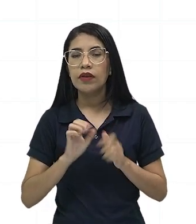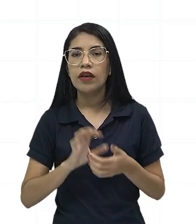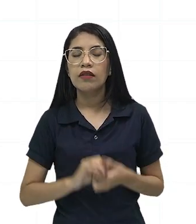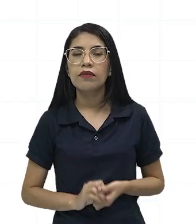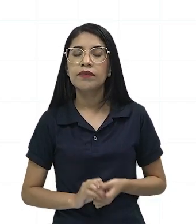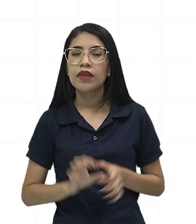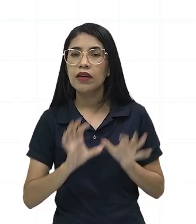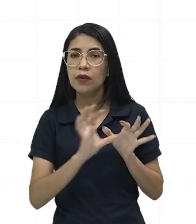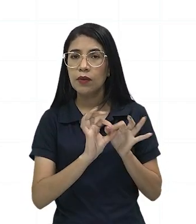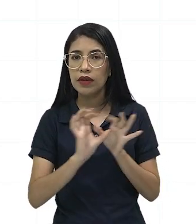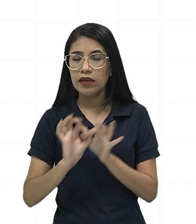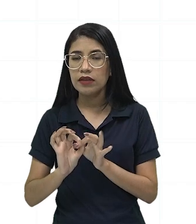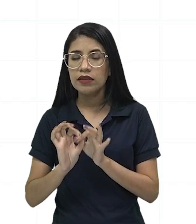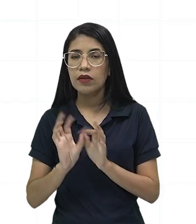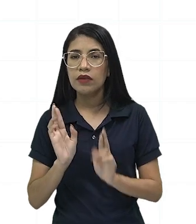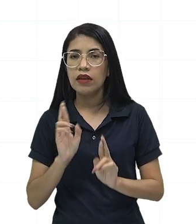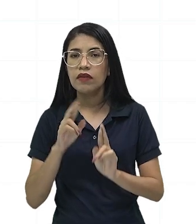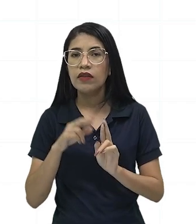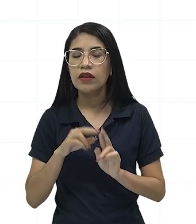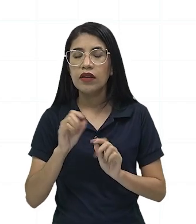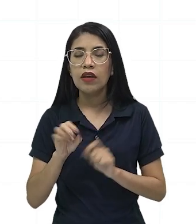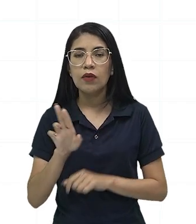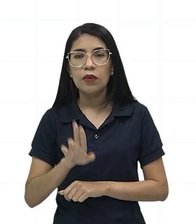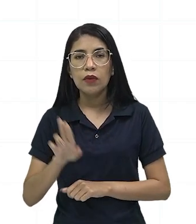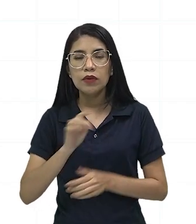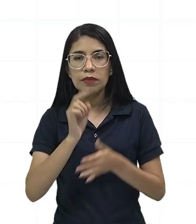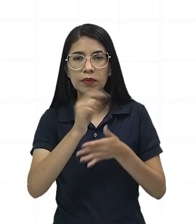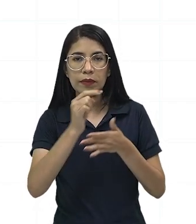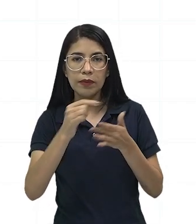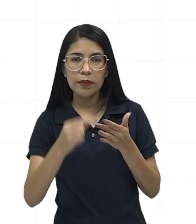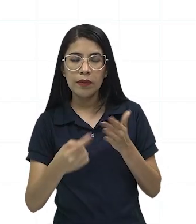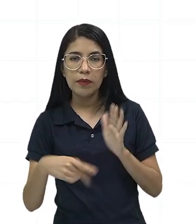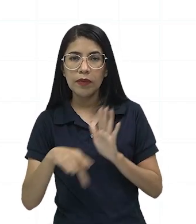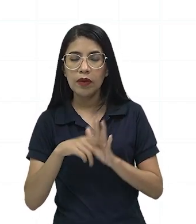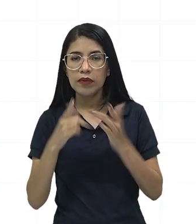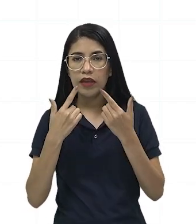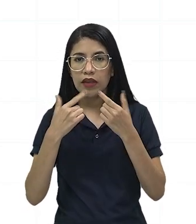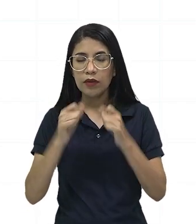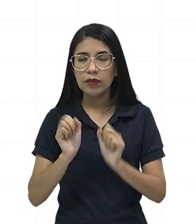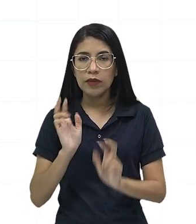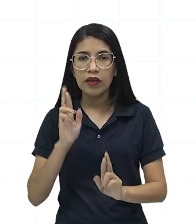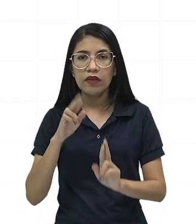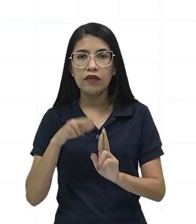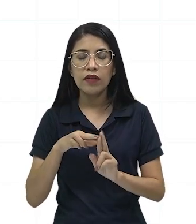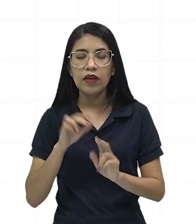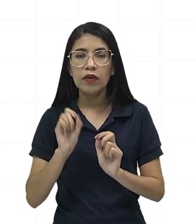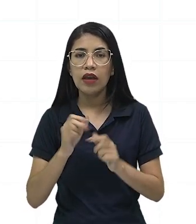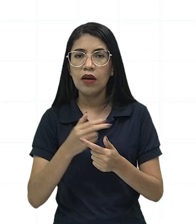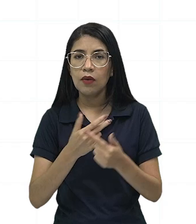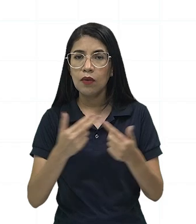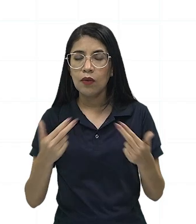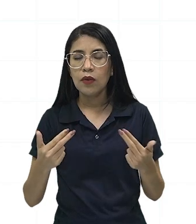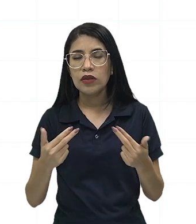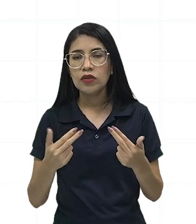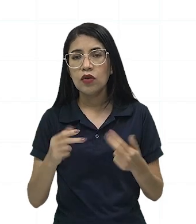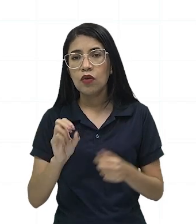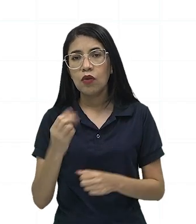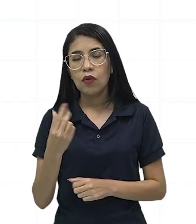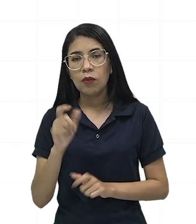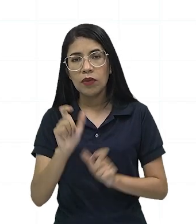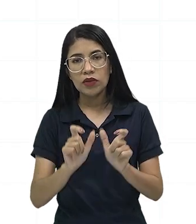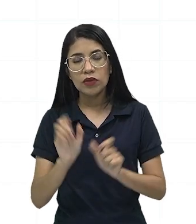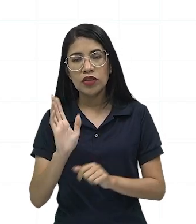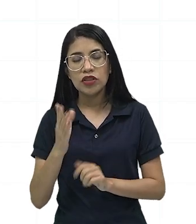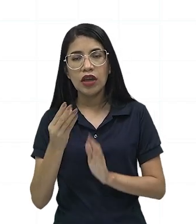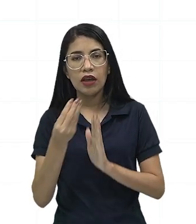coesão referencial refere-se ao uso de elementos linguísticos para fazer referência a algo ou alguém já mencionado